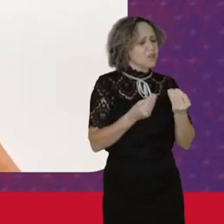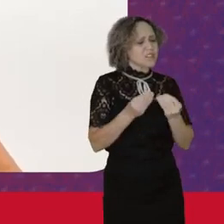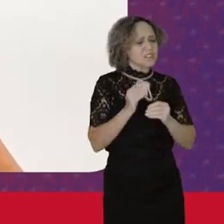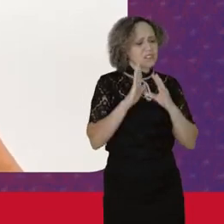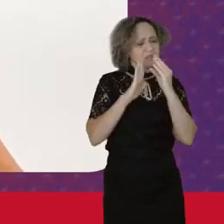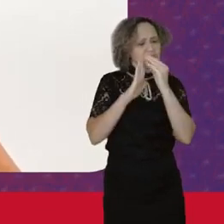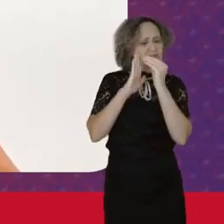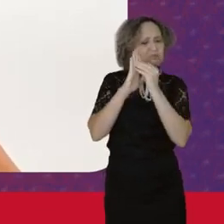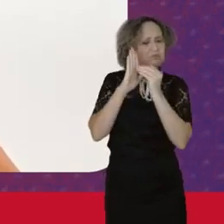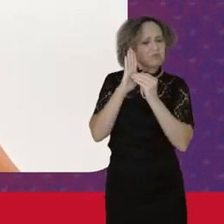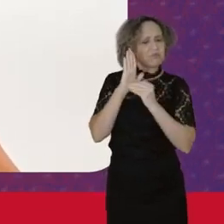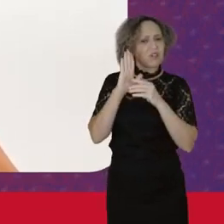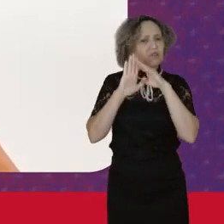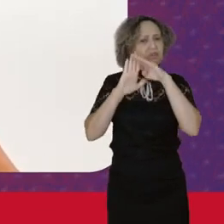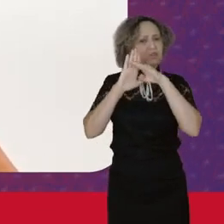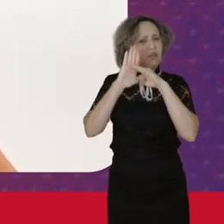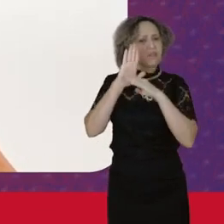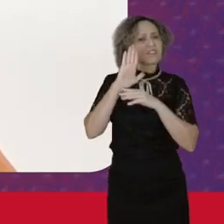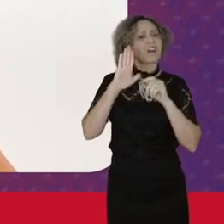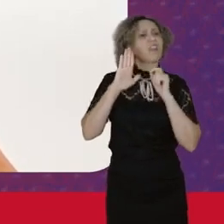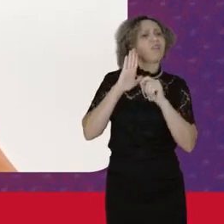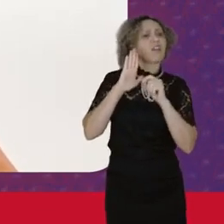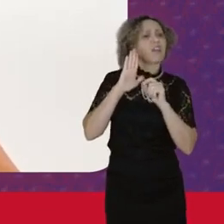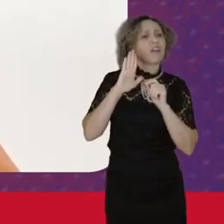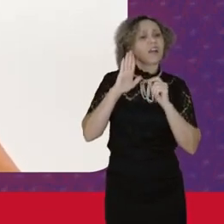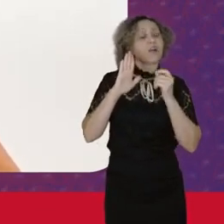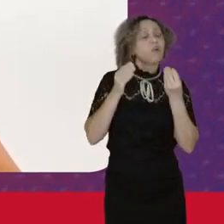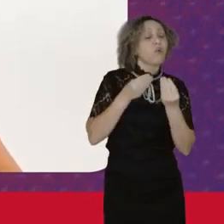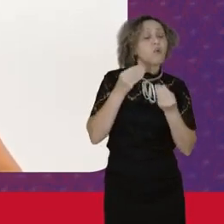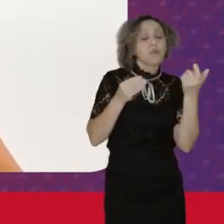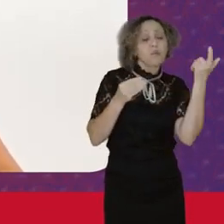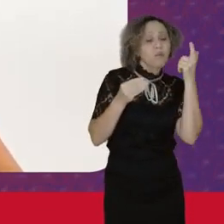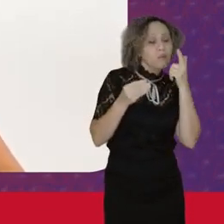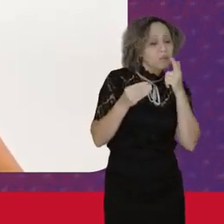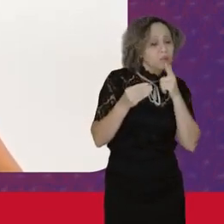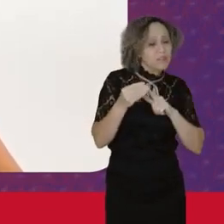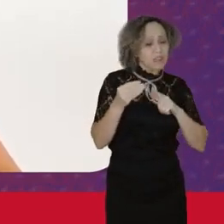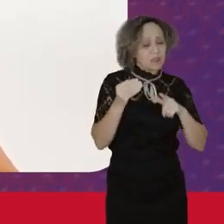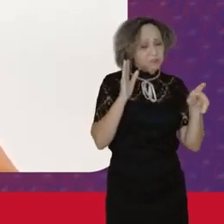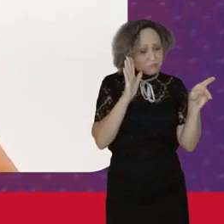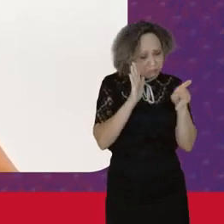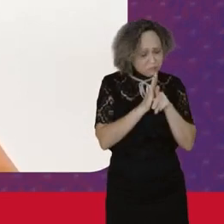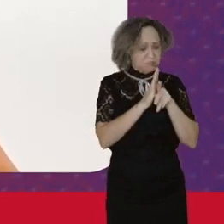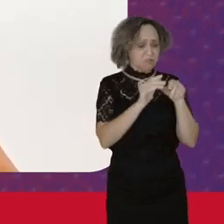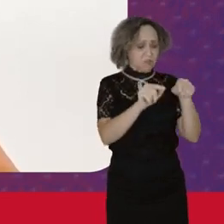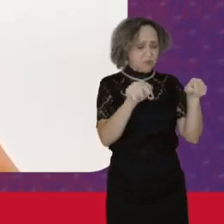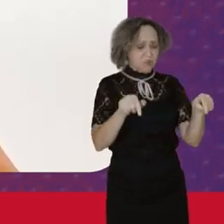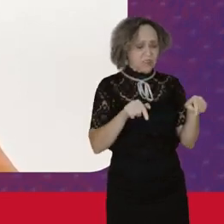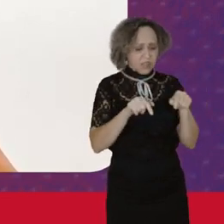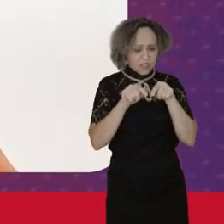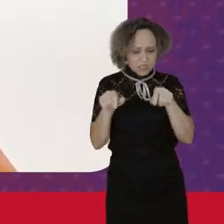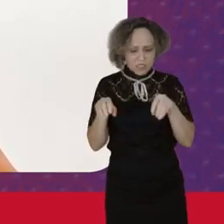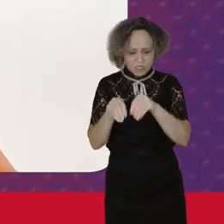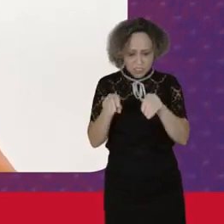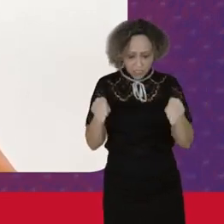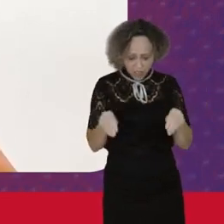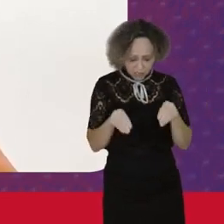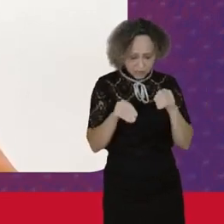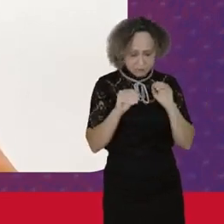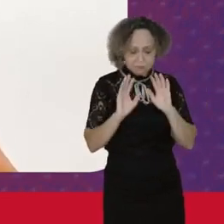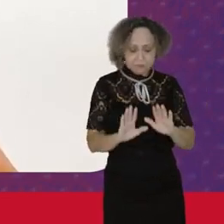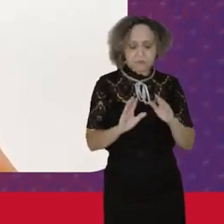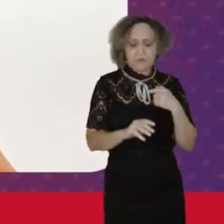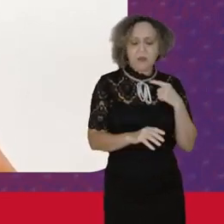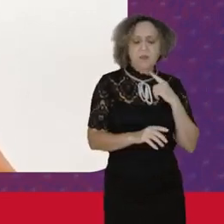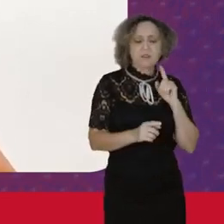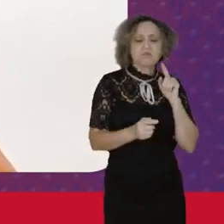pautado com relação ao acesso à terra, com relação à reforma agrária, e sempre com esse pé na realidade. E aí eu só queria pontuar